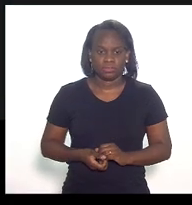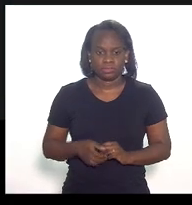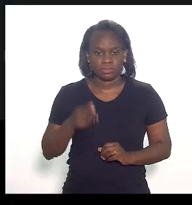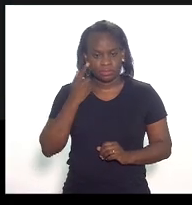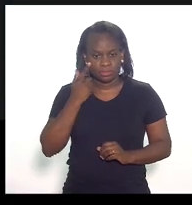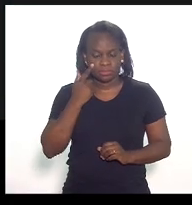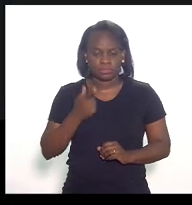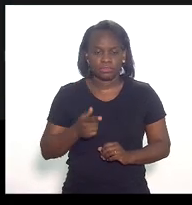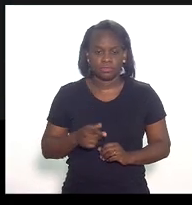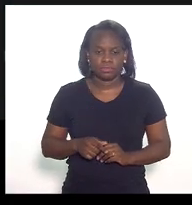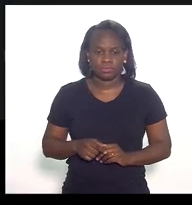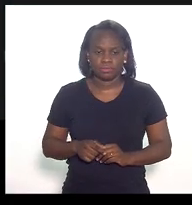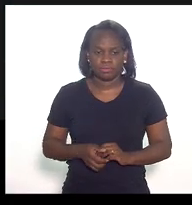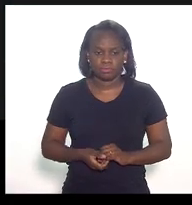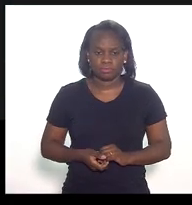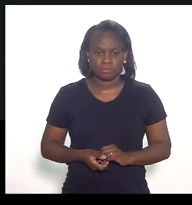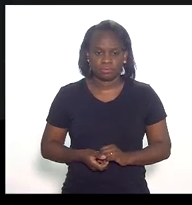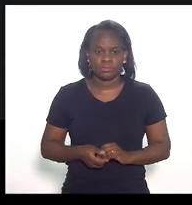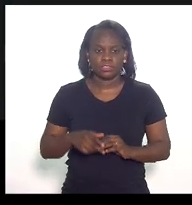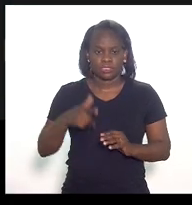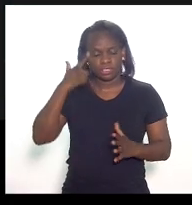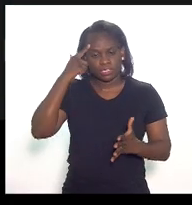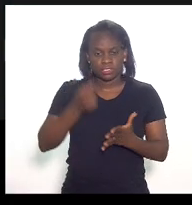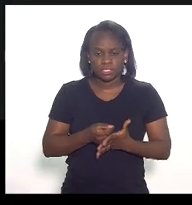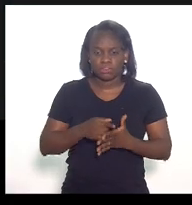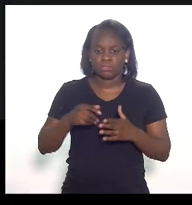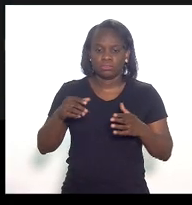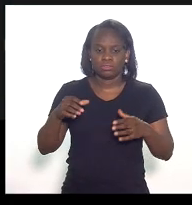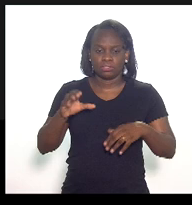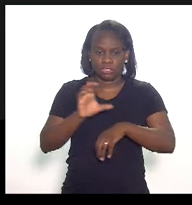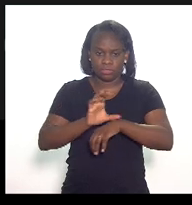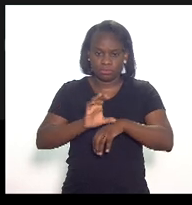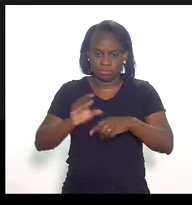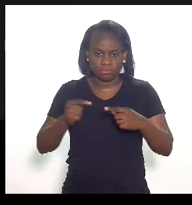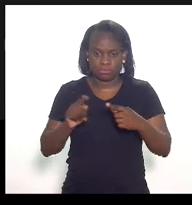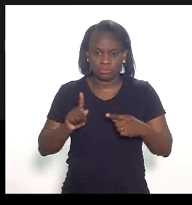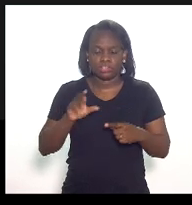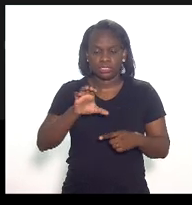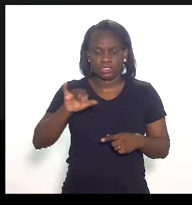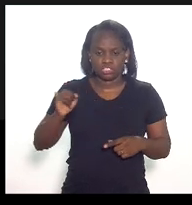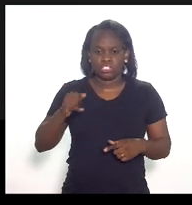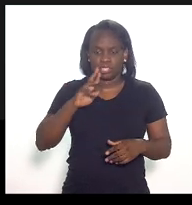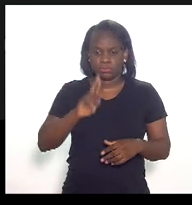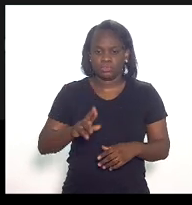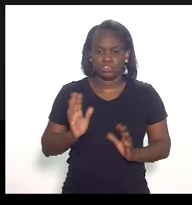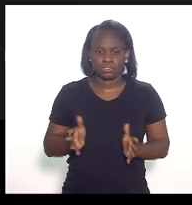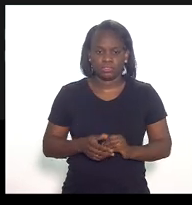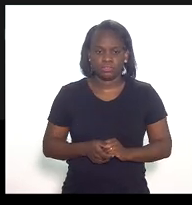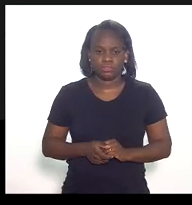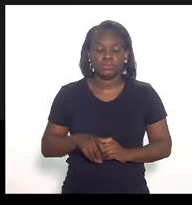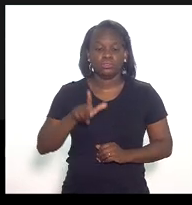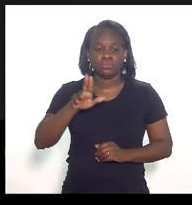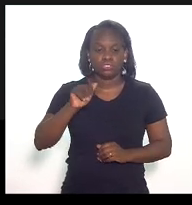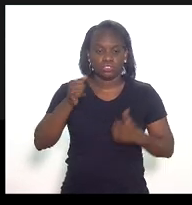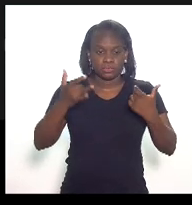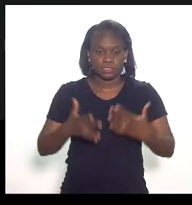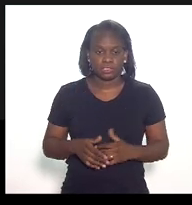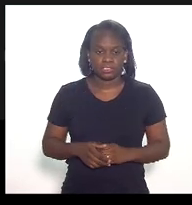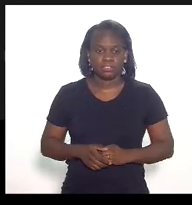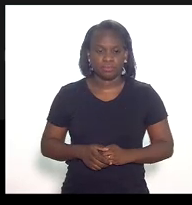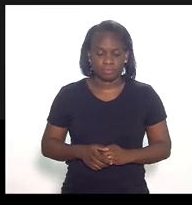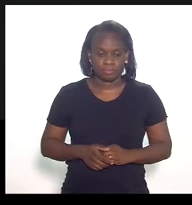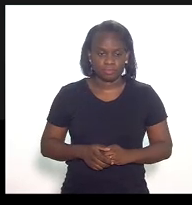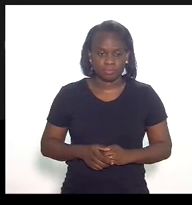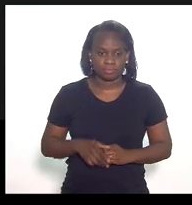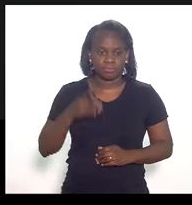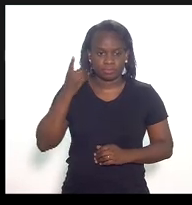teria que recebeu parecer pela inconstitucionalidade da CCJ. Luiz Paulo quer esclarecer. Senhor presidente. Deputado Luiz